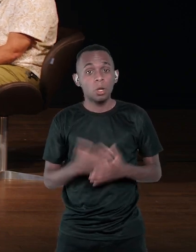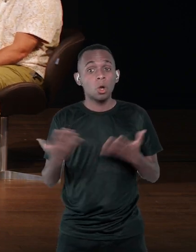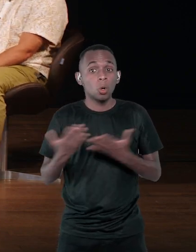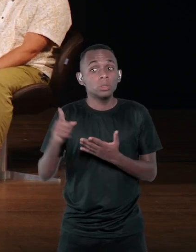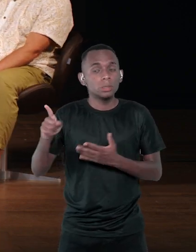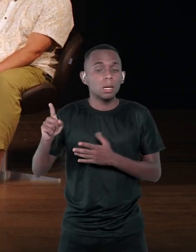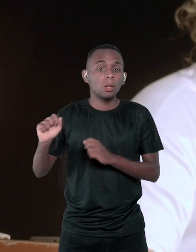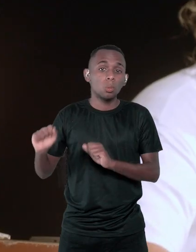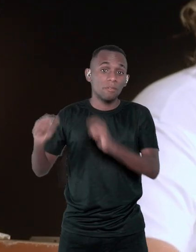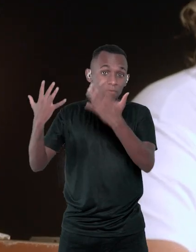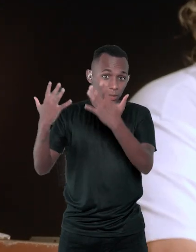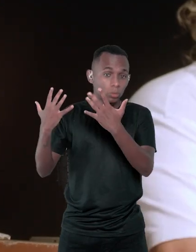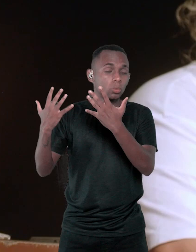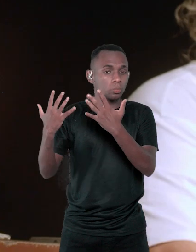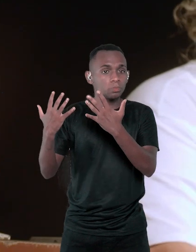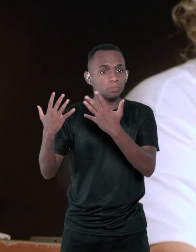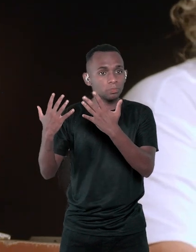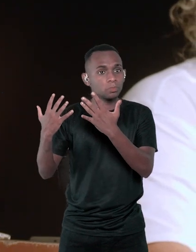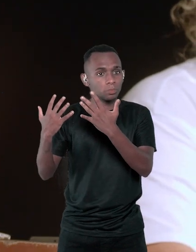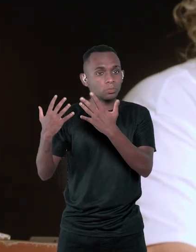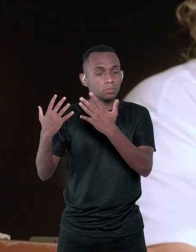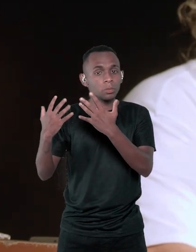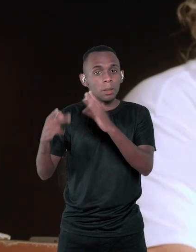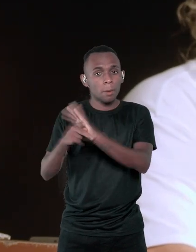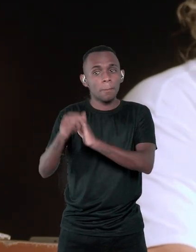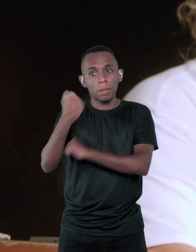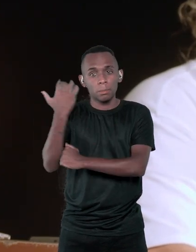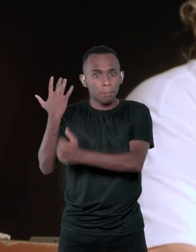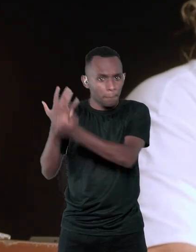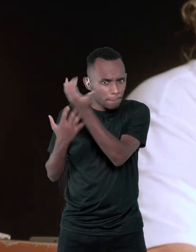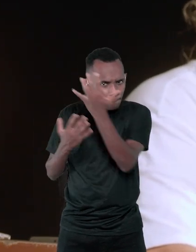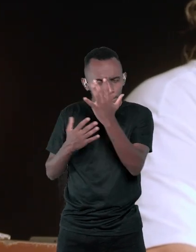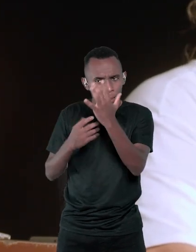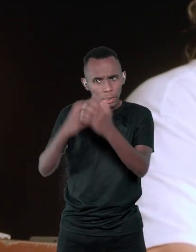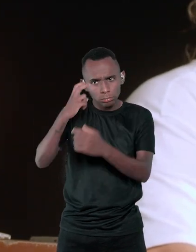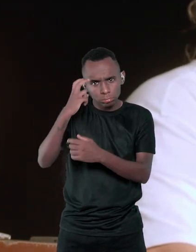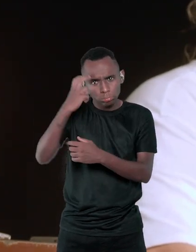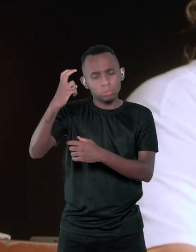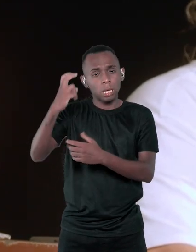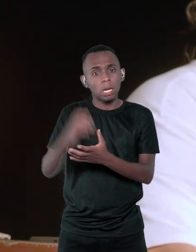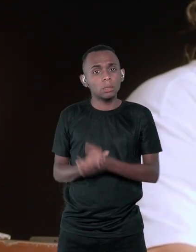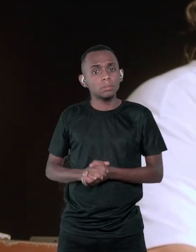evento da Mata do Intelecto, né, que chama assim,